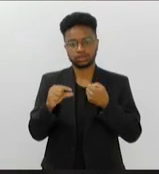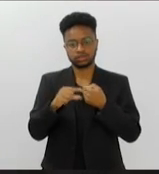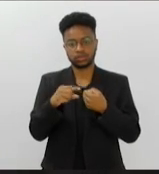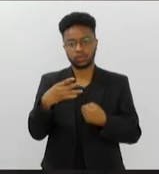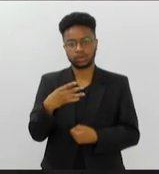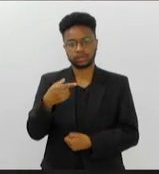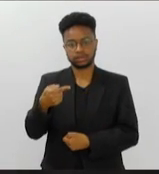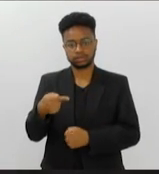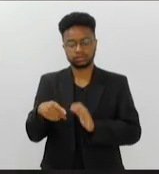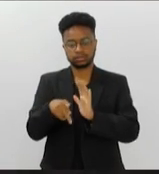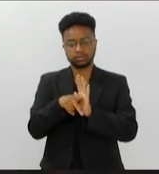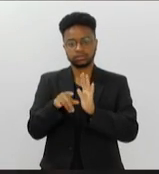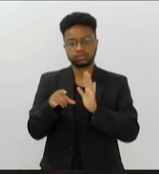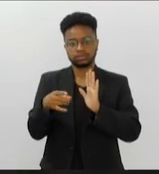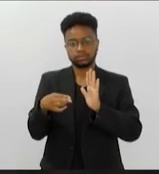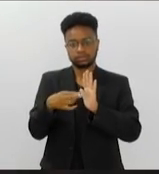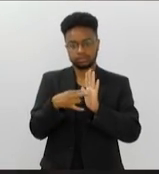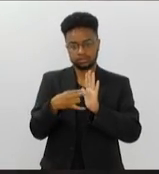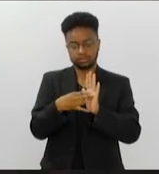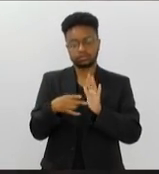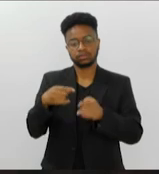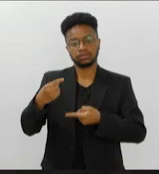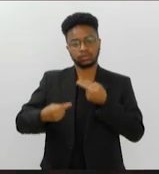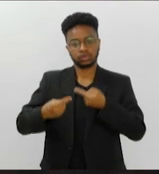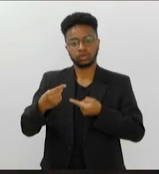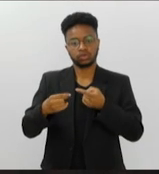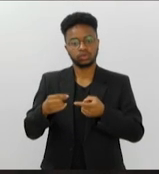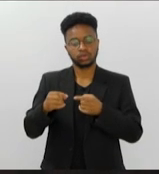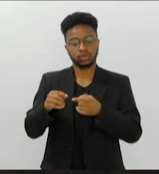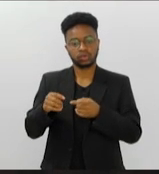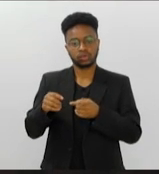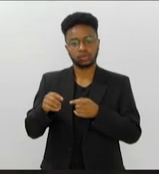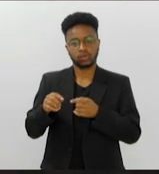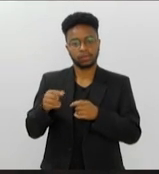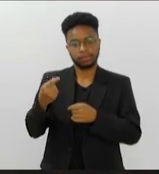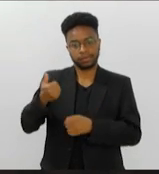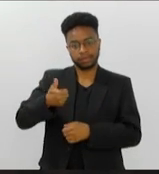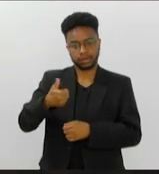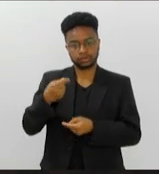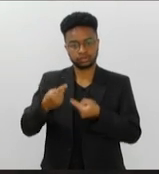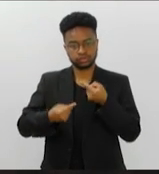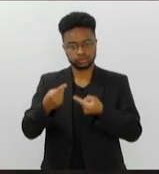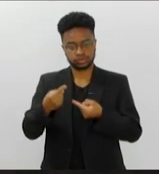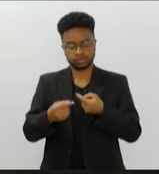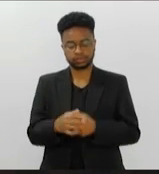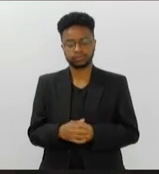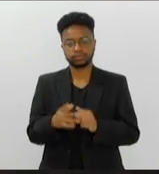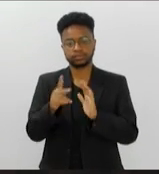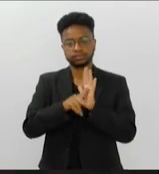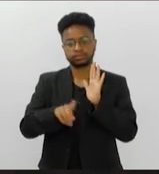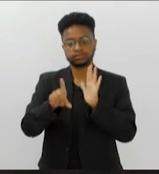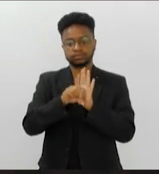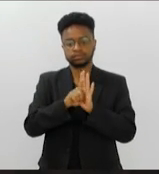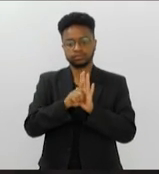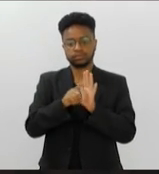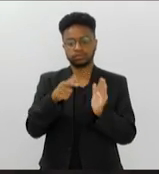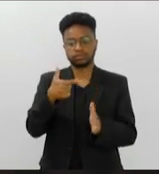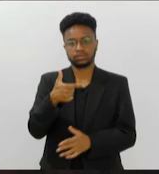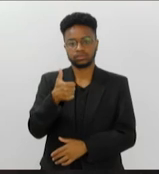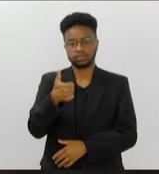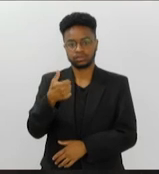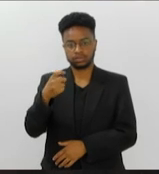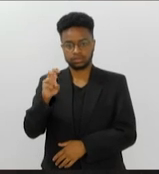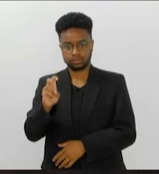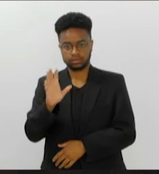do Regimento Interno, em tramitação ordinária, em votação em primeira discussão, projeto de lei número